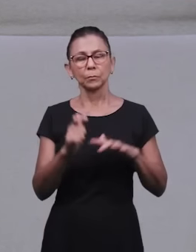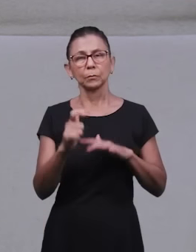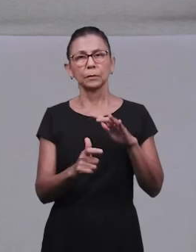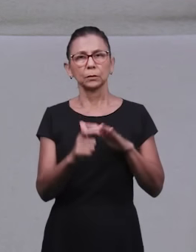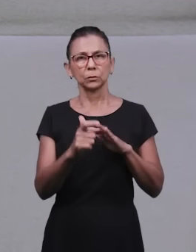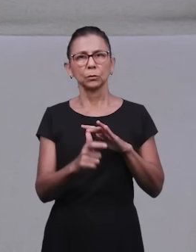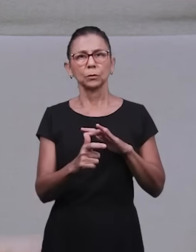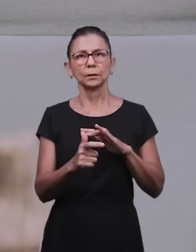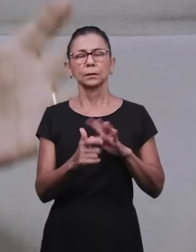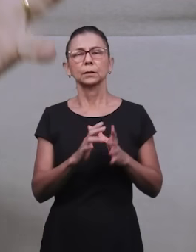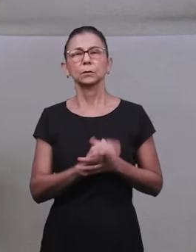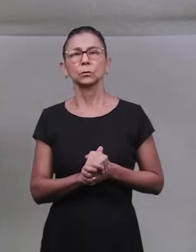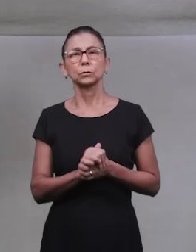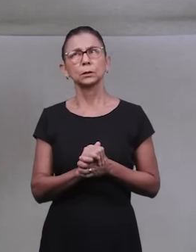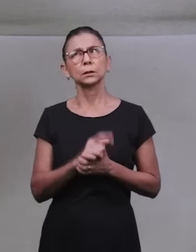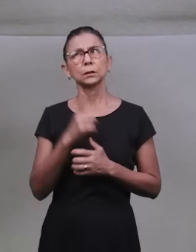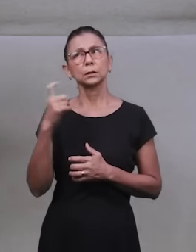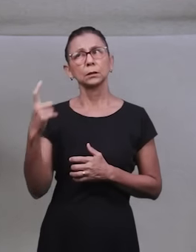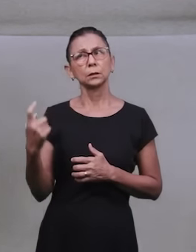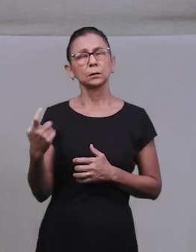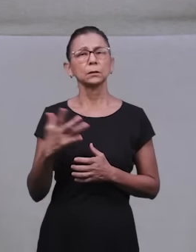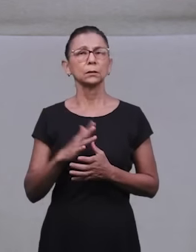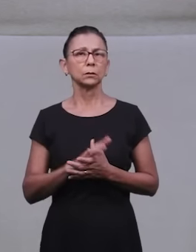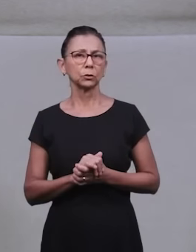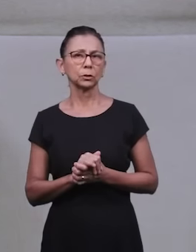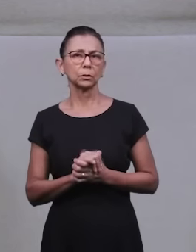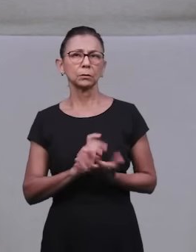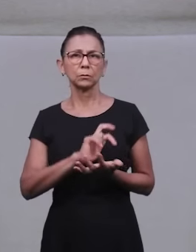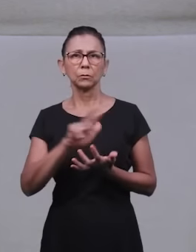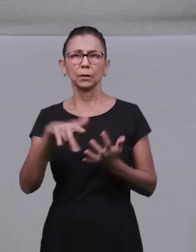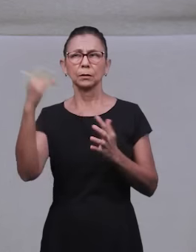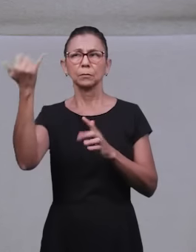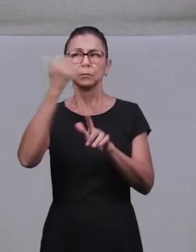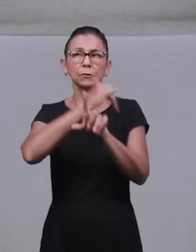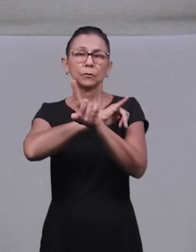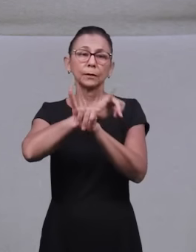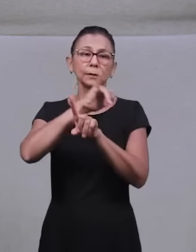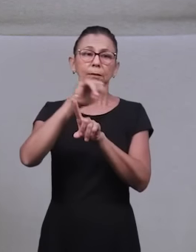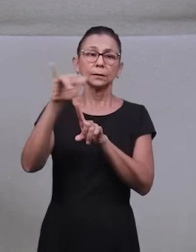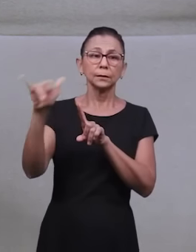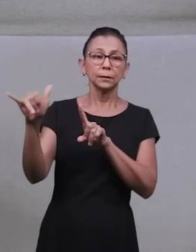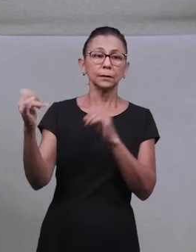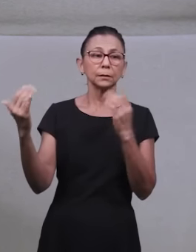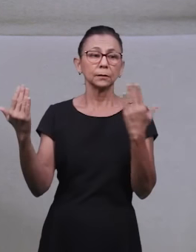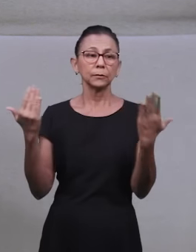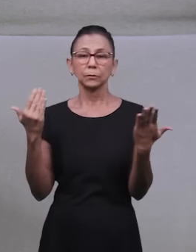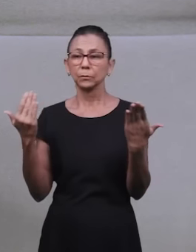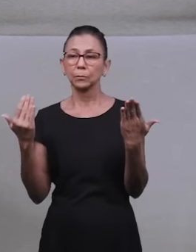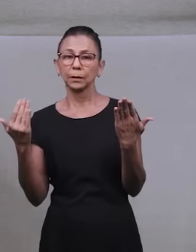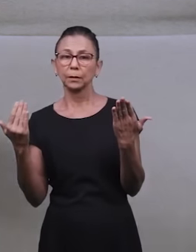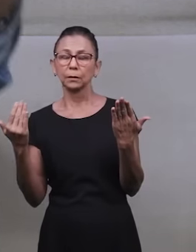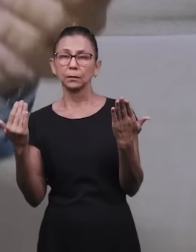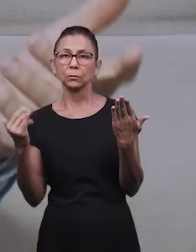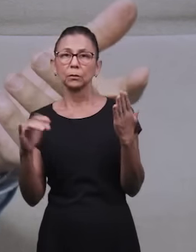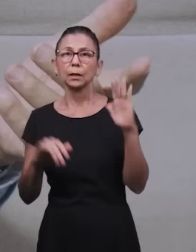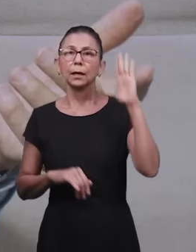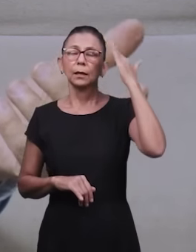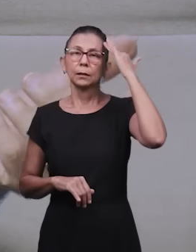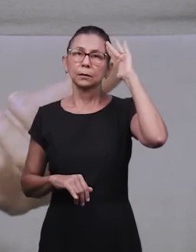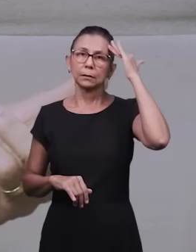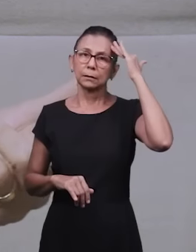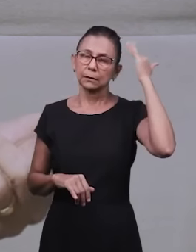um conjunto de figuras proféticas que você tem que entender